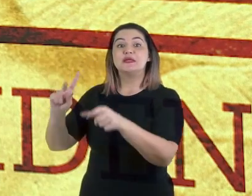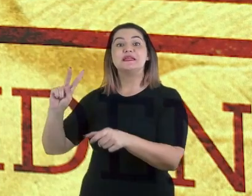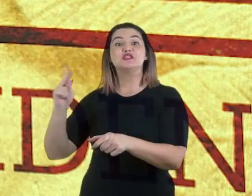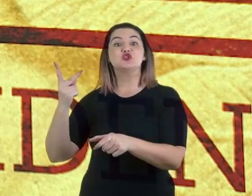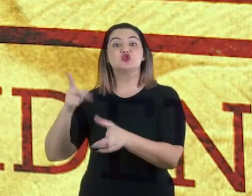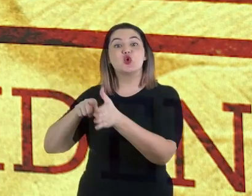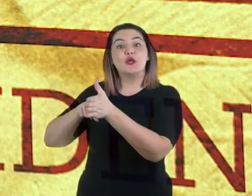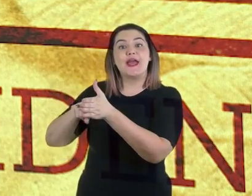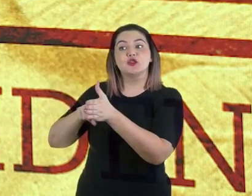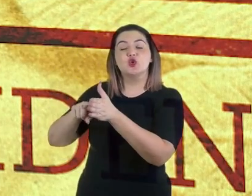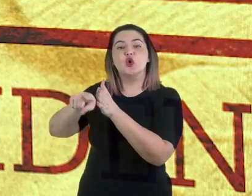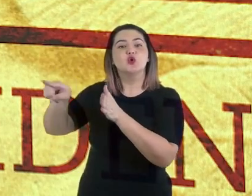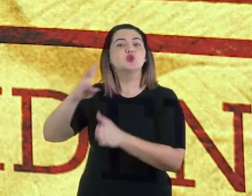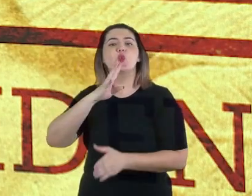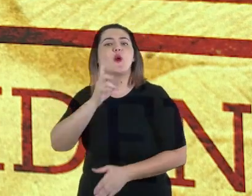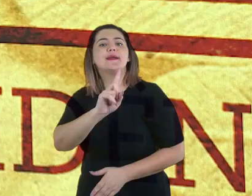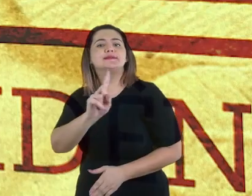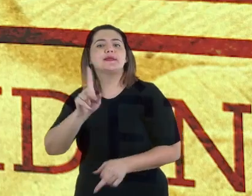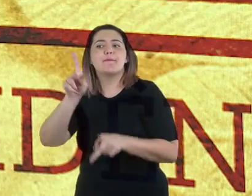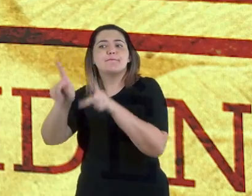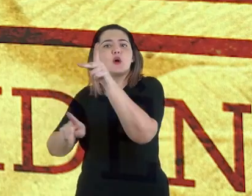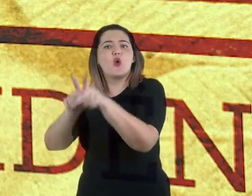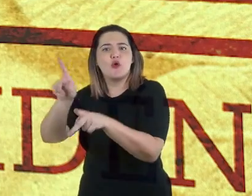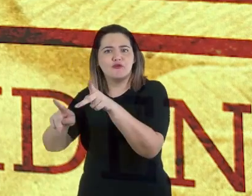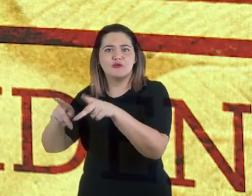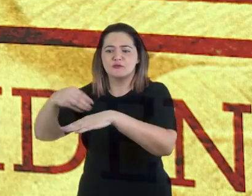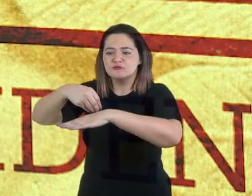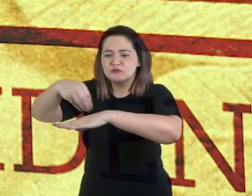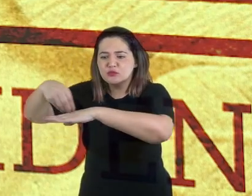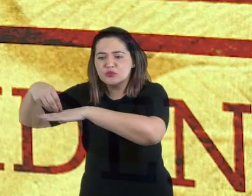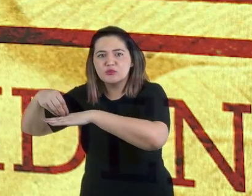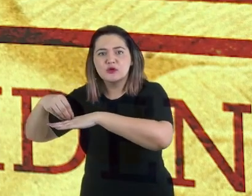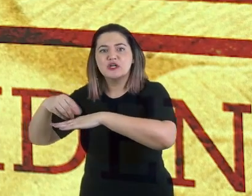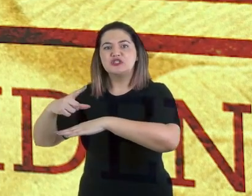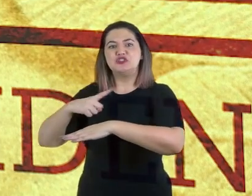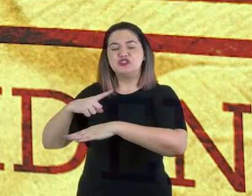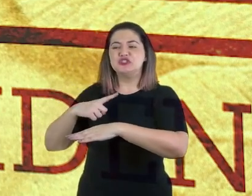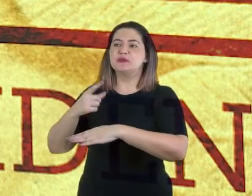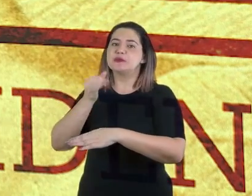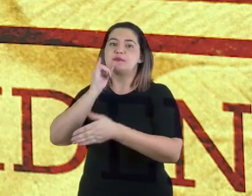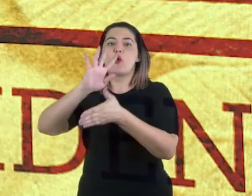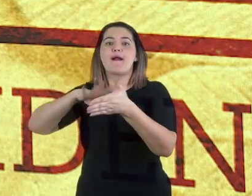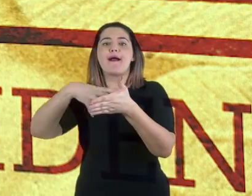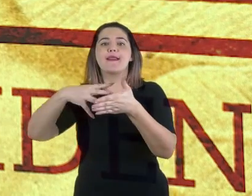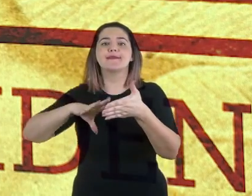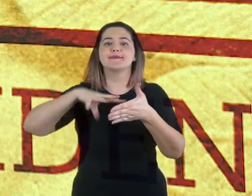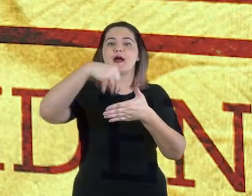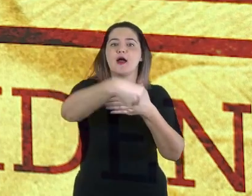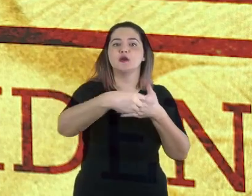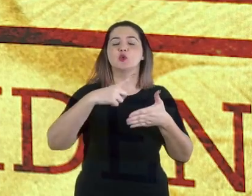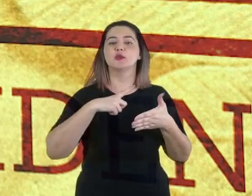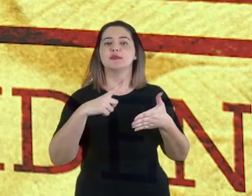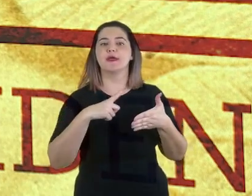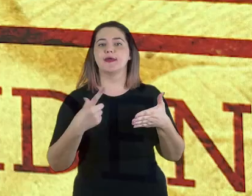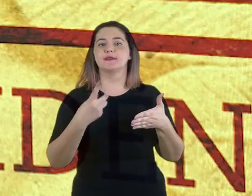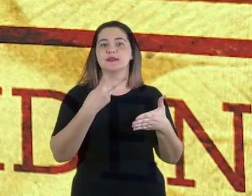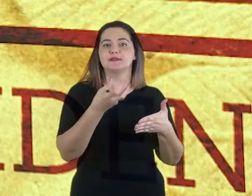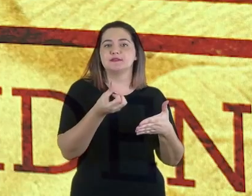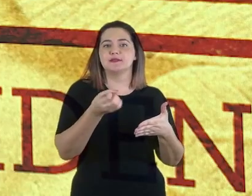qualquer povo da antiguidade que usasse um calendário de 360 dias ou 12 meses de 30 dias